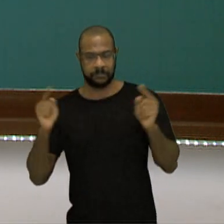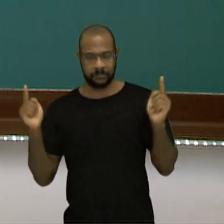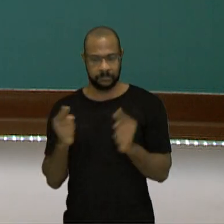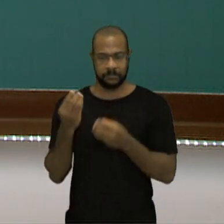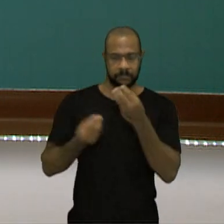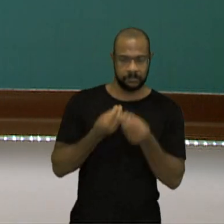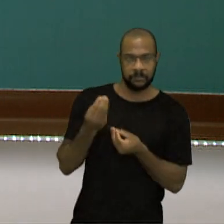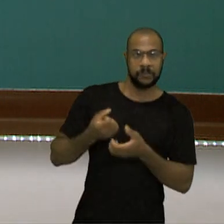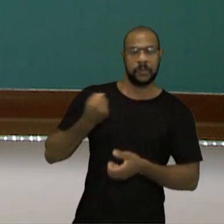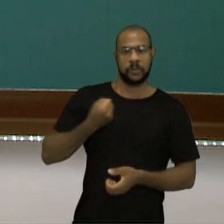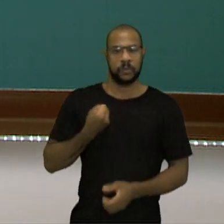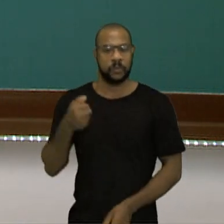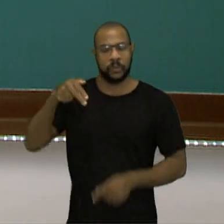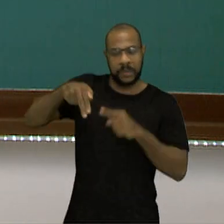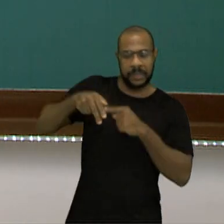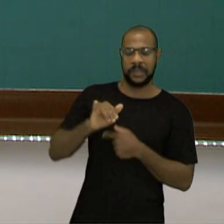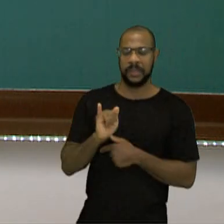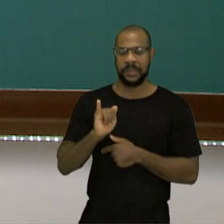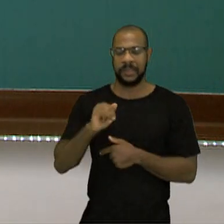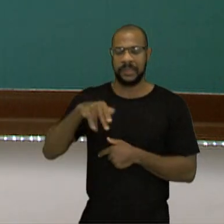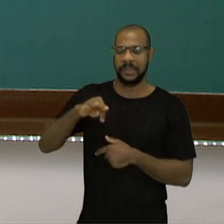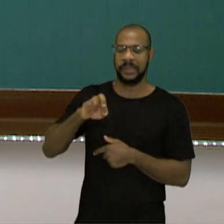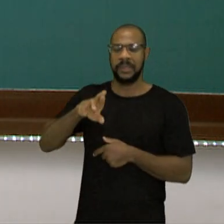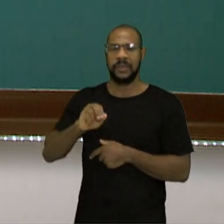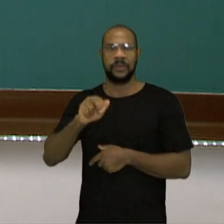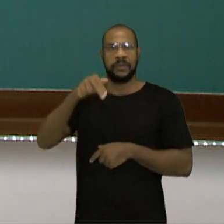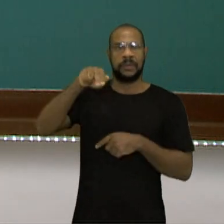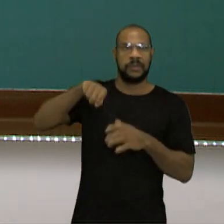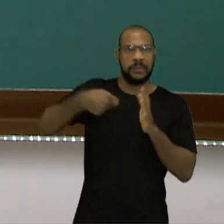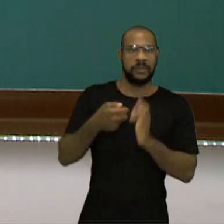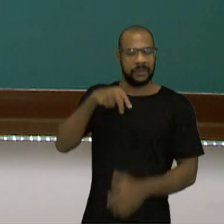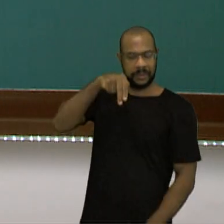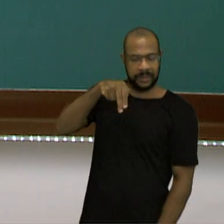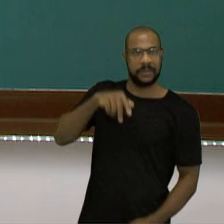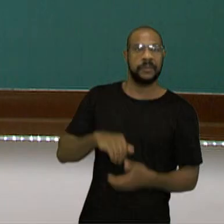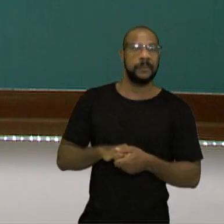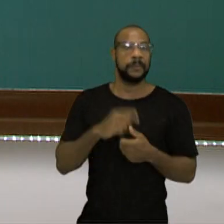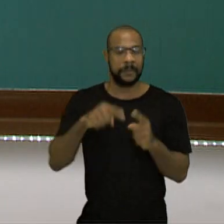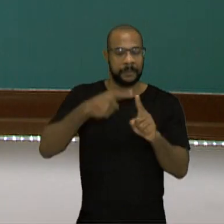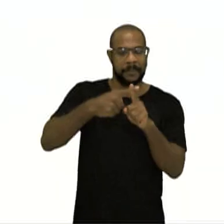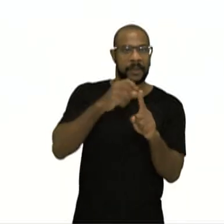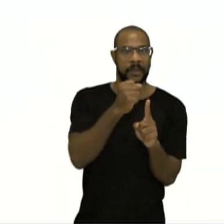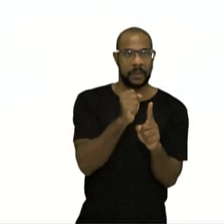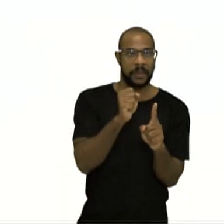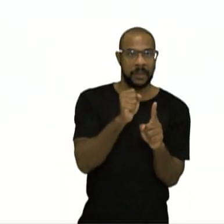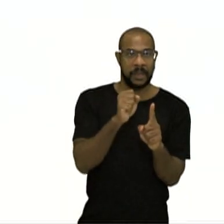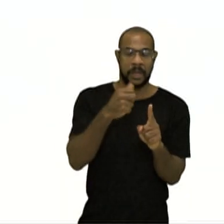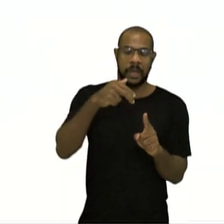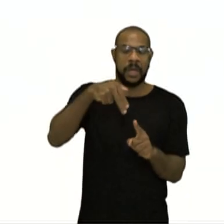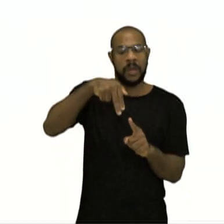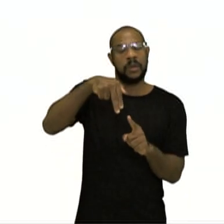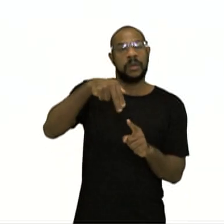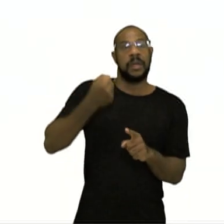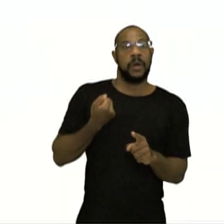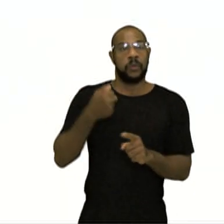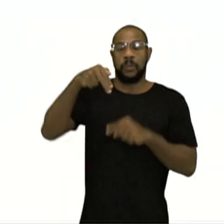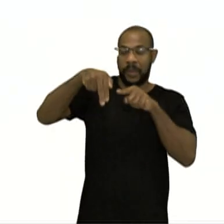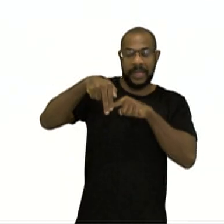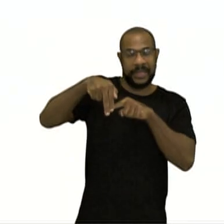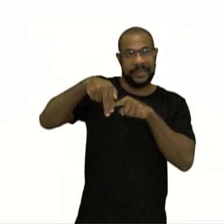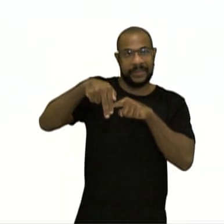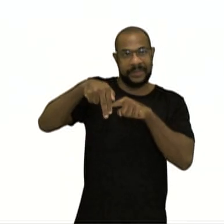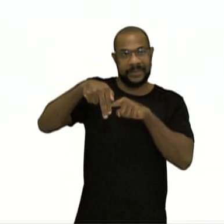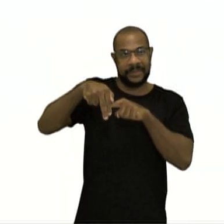de números inteiros é que vai nos ajudar. Bom, aqui, mais 8 é um número natural. Ele pode ser